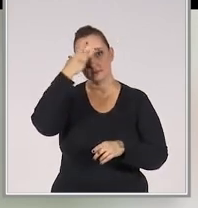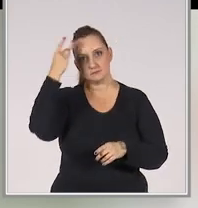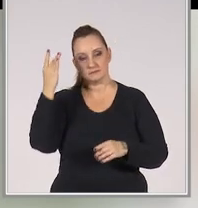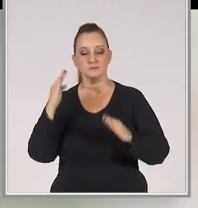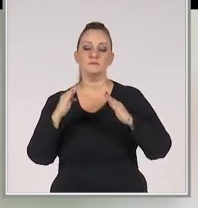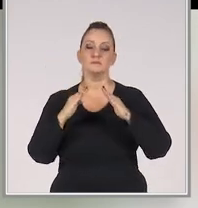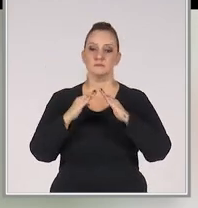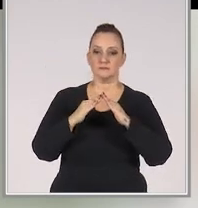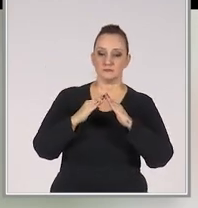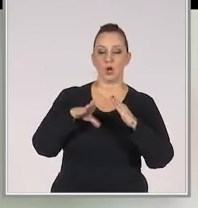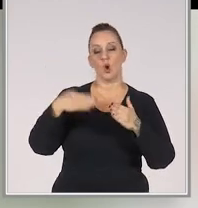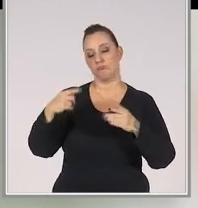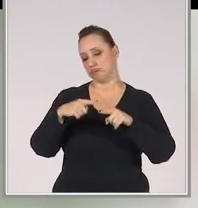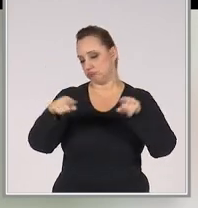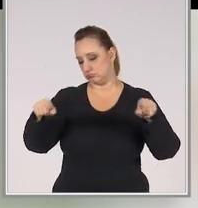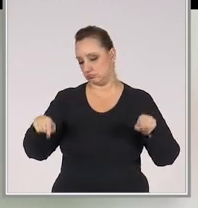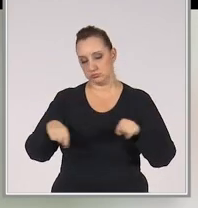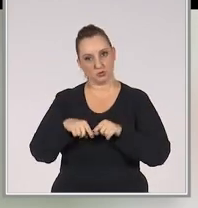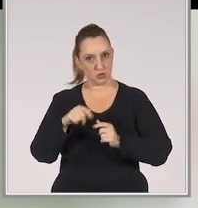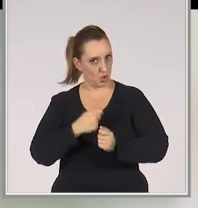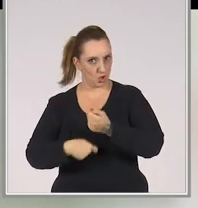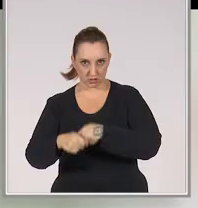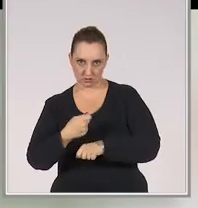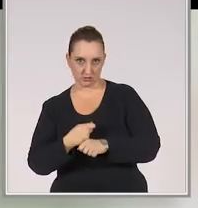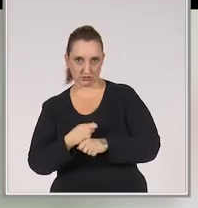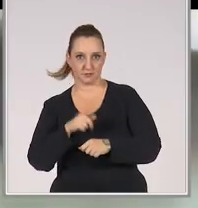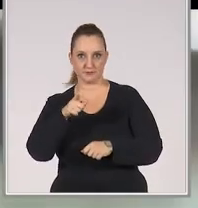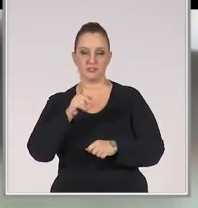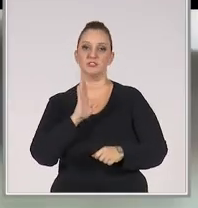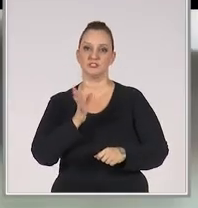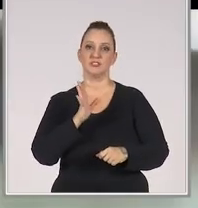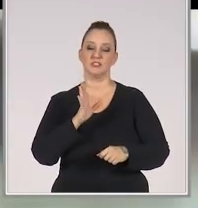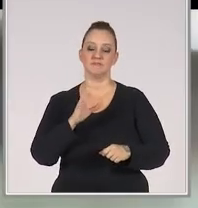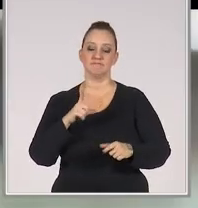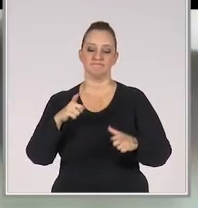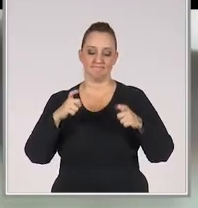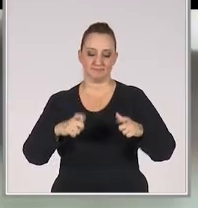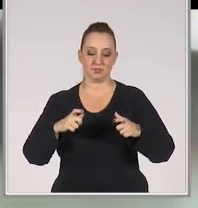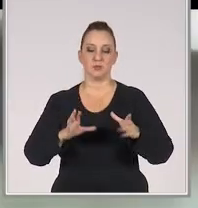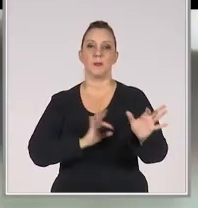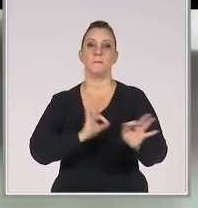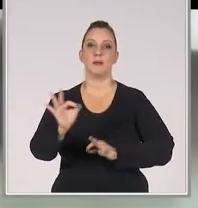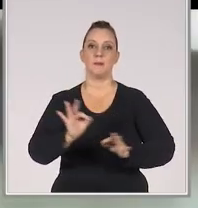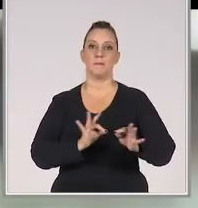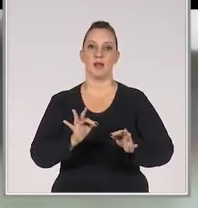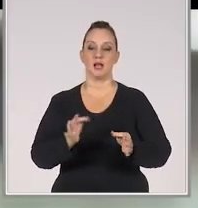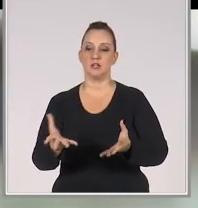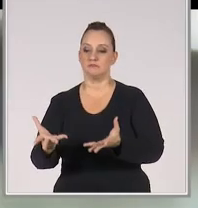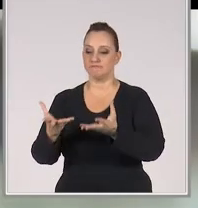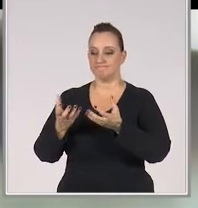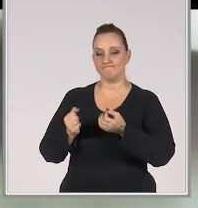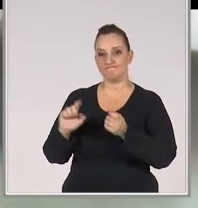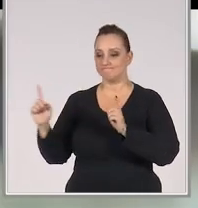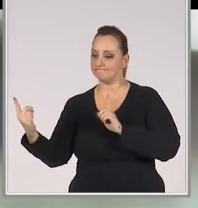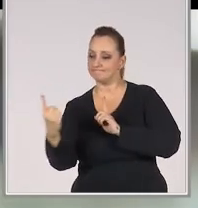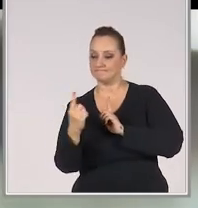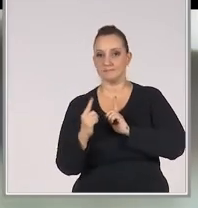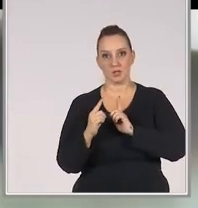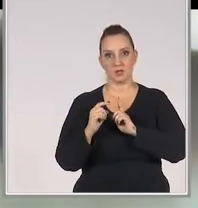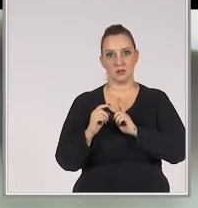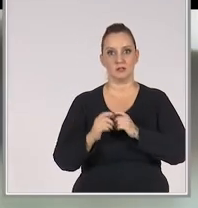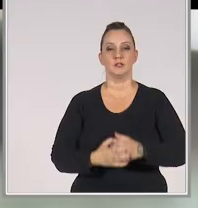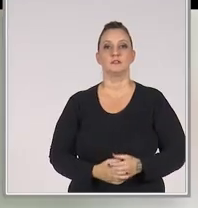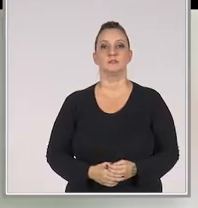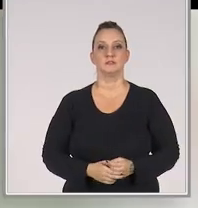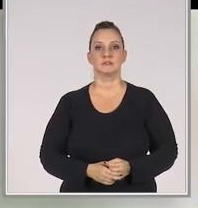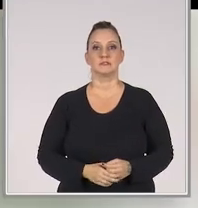casa. Na loja. Então você já tem todo um ambiente preparado para isso. Para receber o cliente. Ou